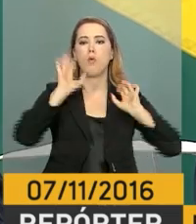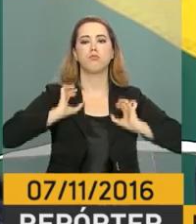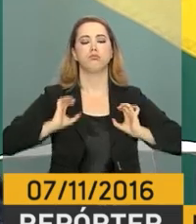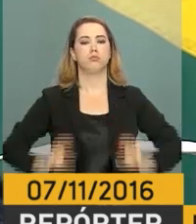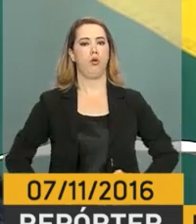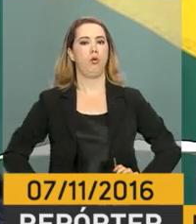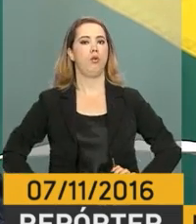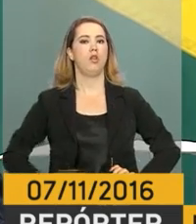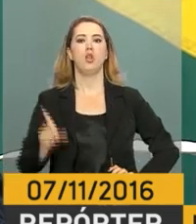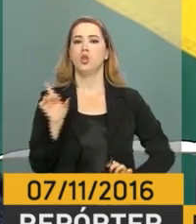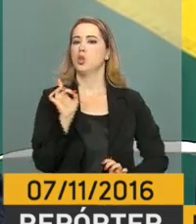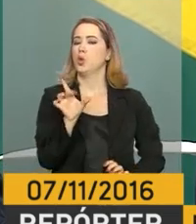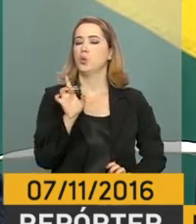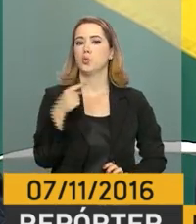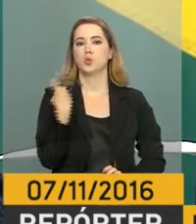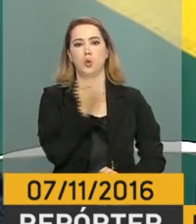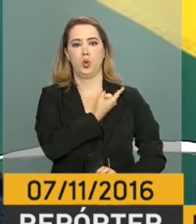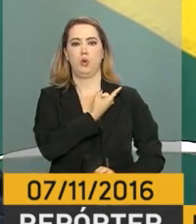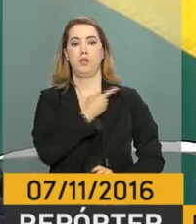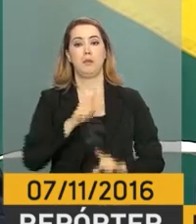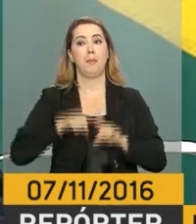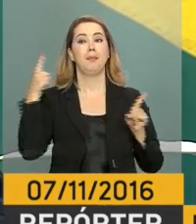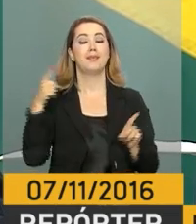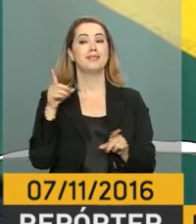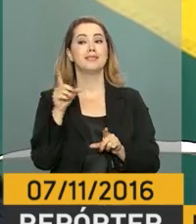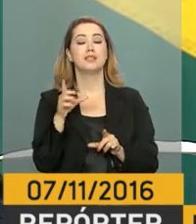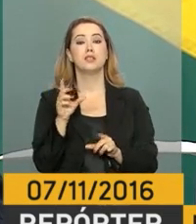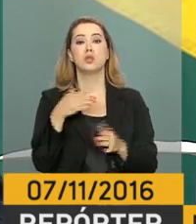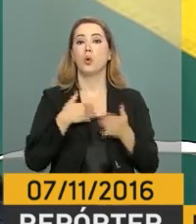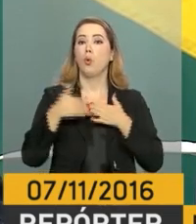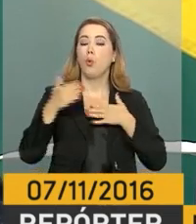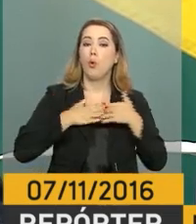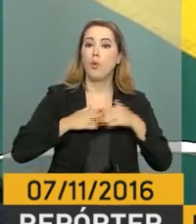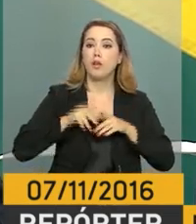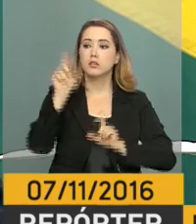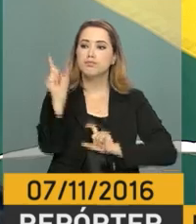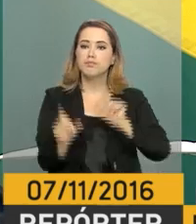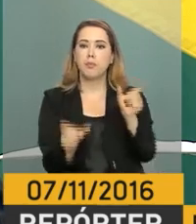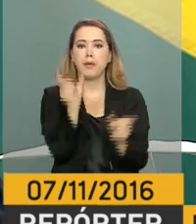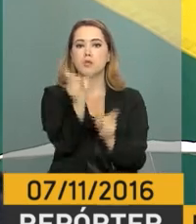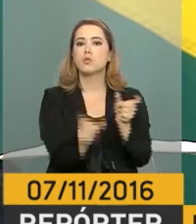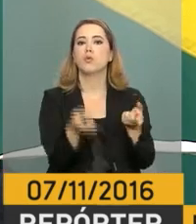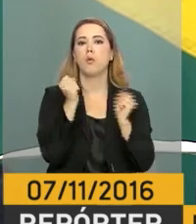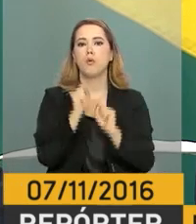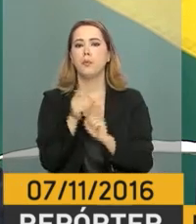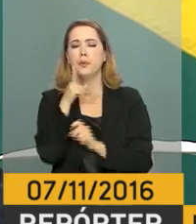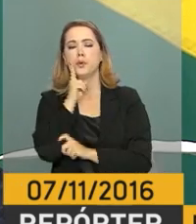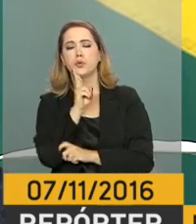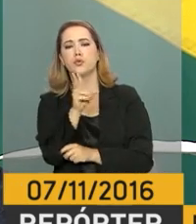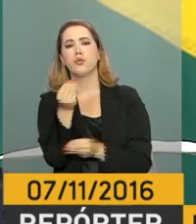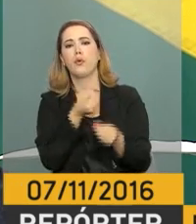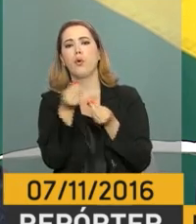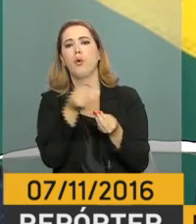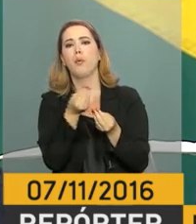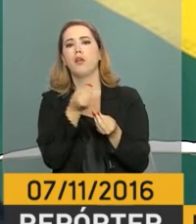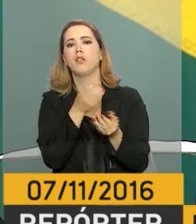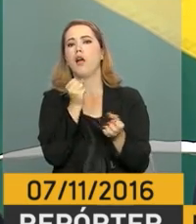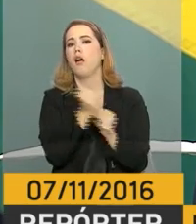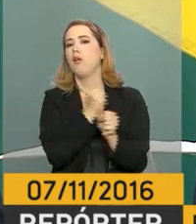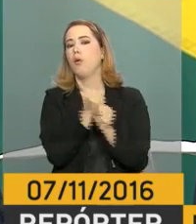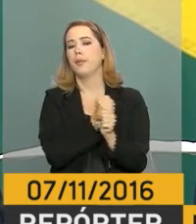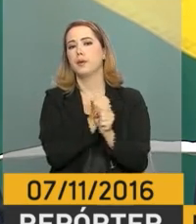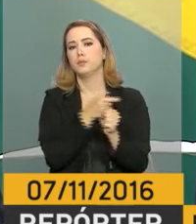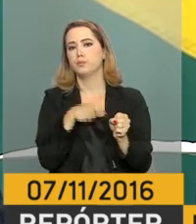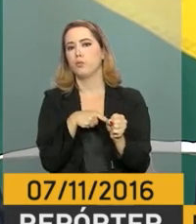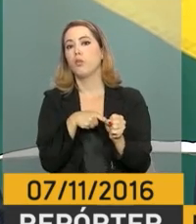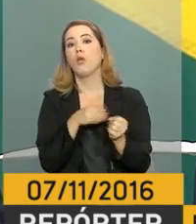não seremos apenas nós, qualquer cidadão pode, pela via digital, acompanhar o andamento das obras. E,